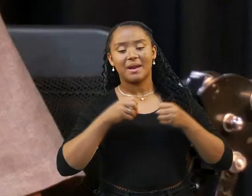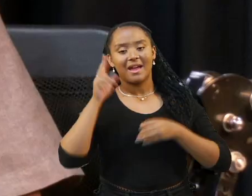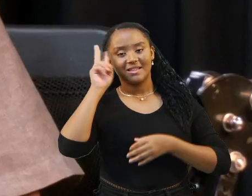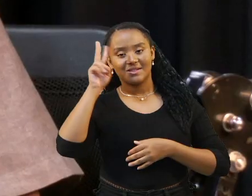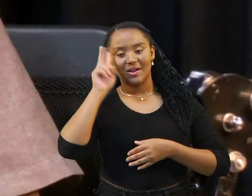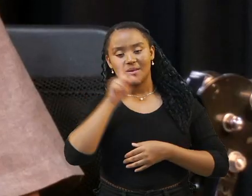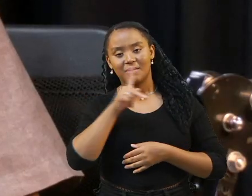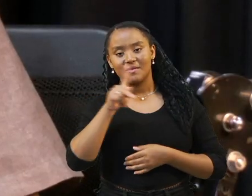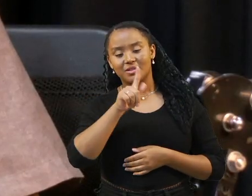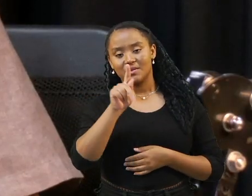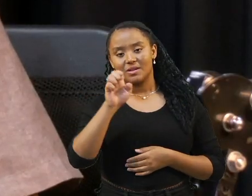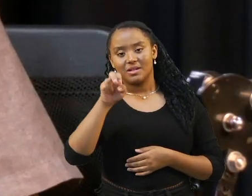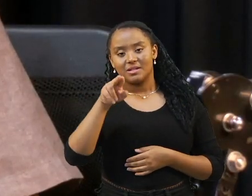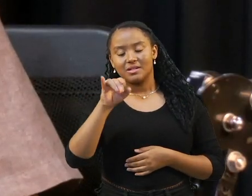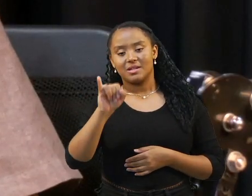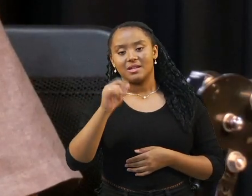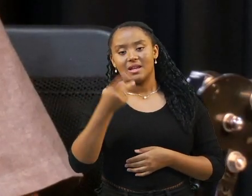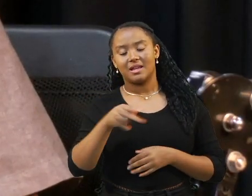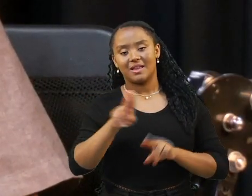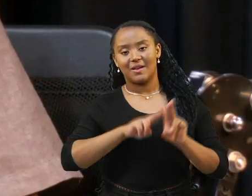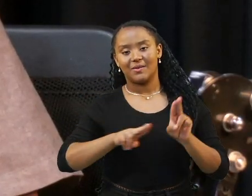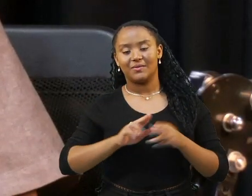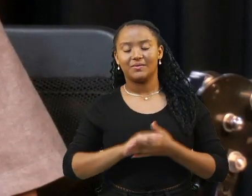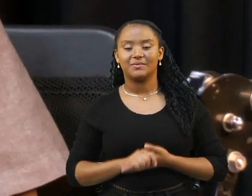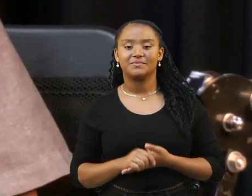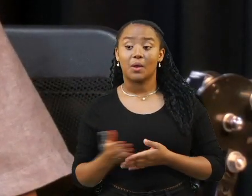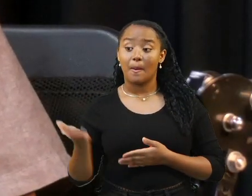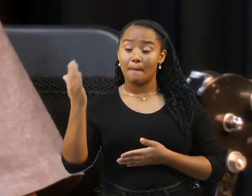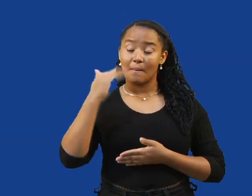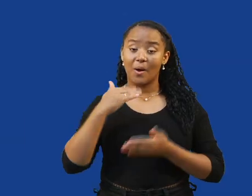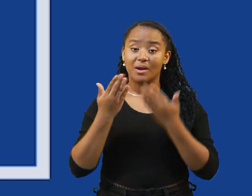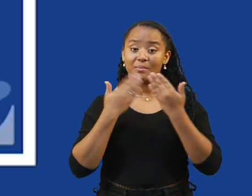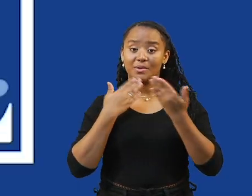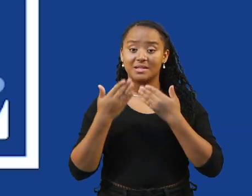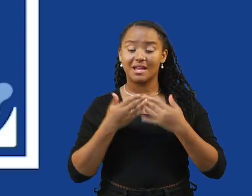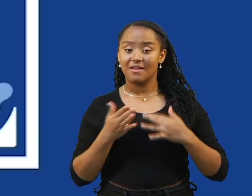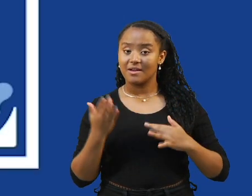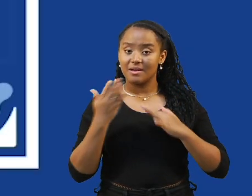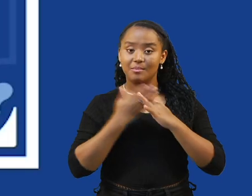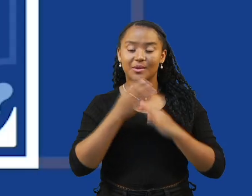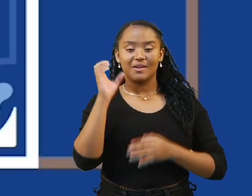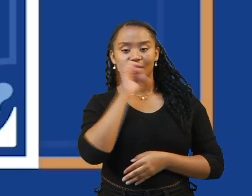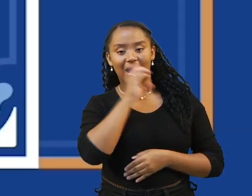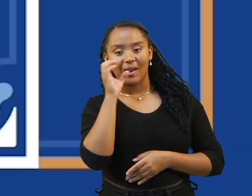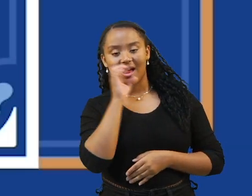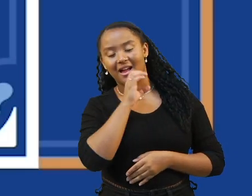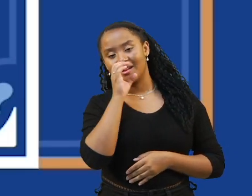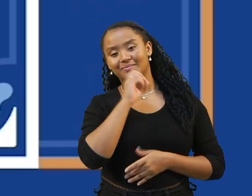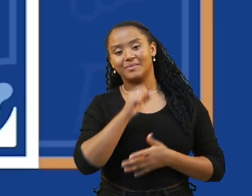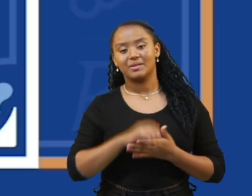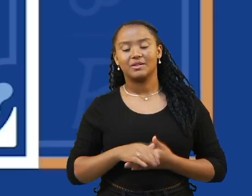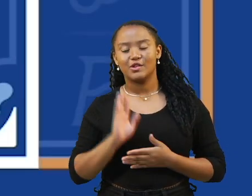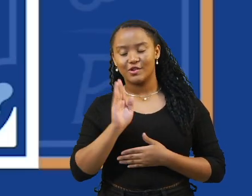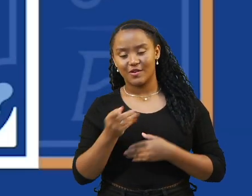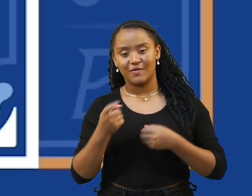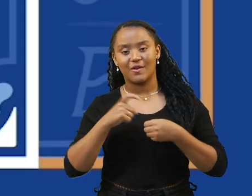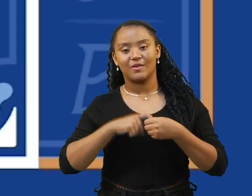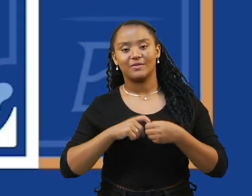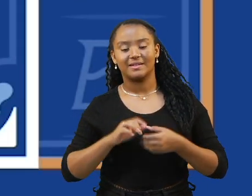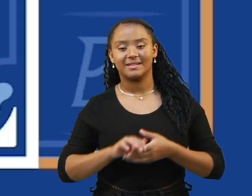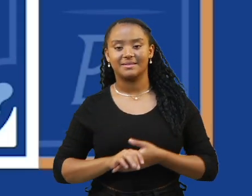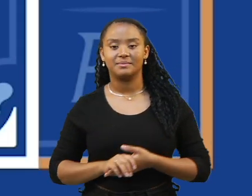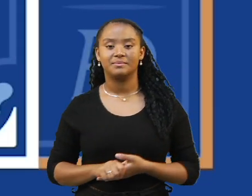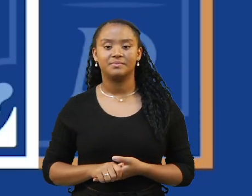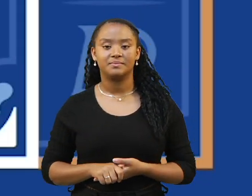Geni na Universidade Federal de Uberlândia. Guarde um momentinho. Bora prosear, vai para um breve intervalo